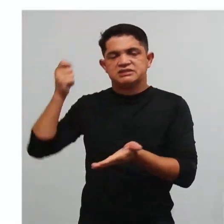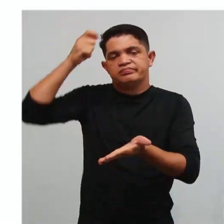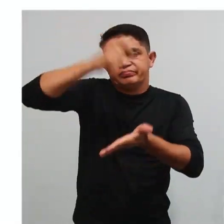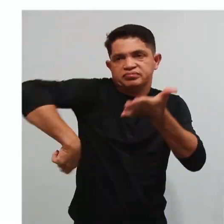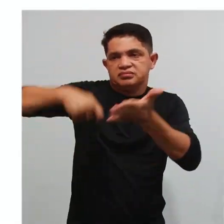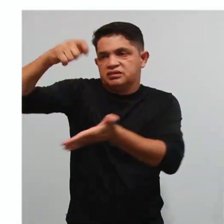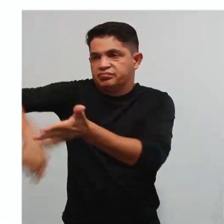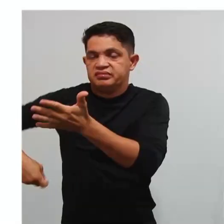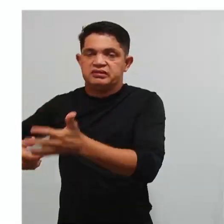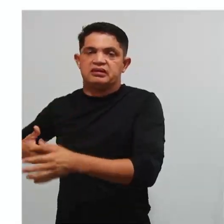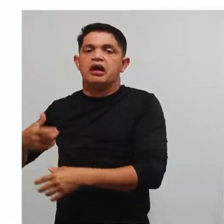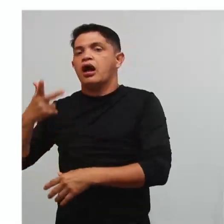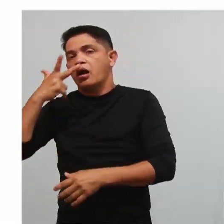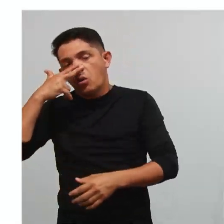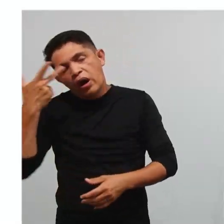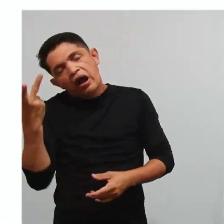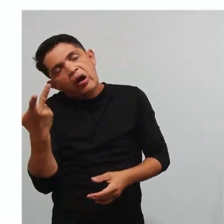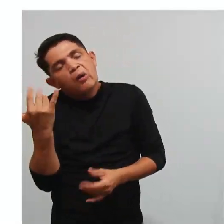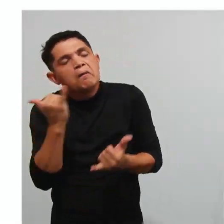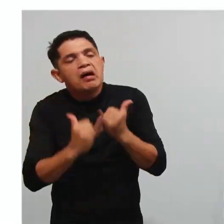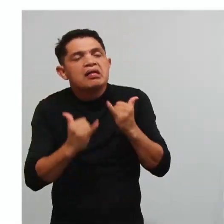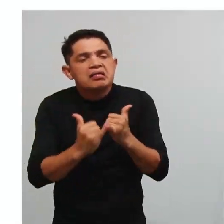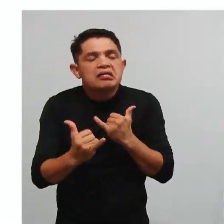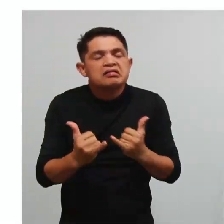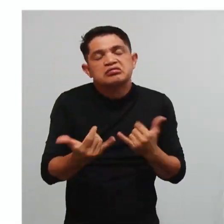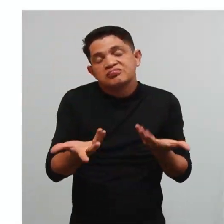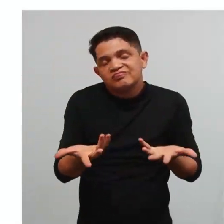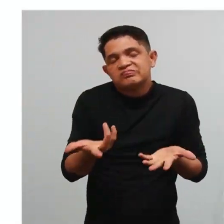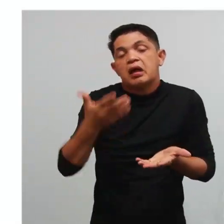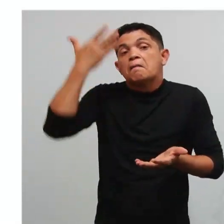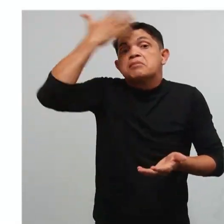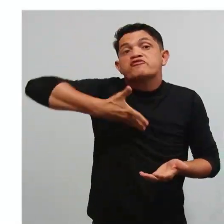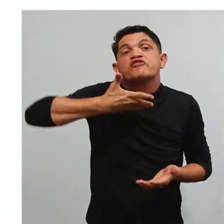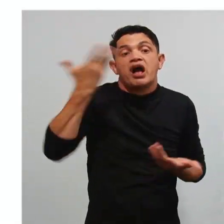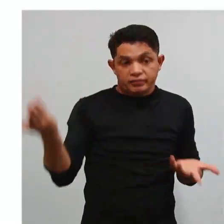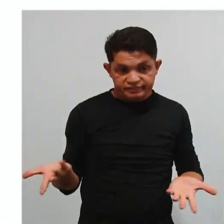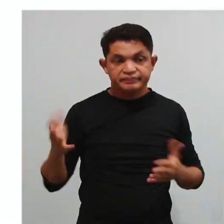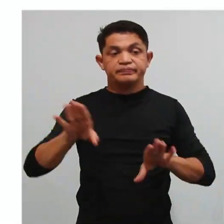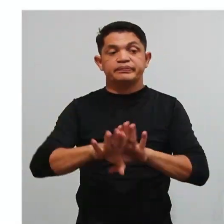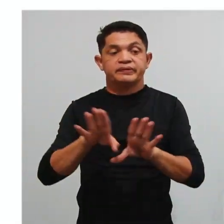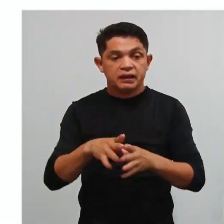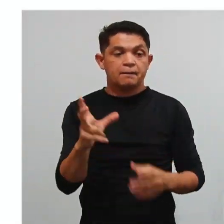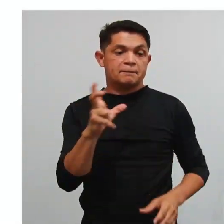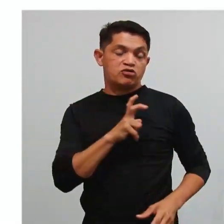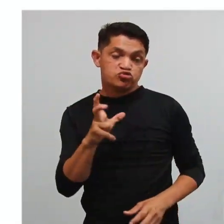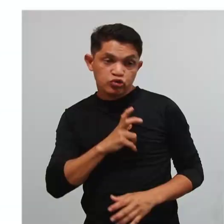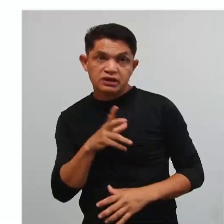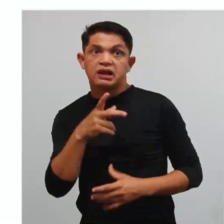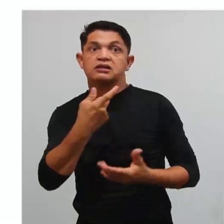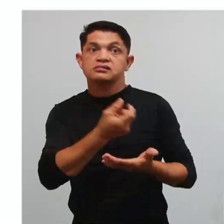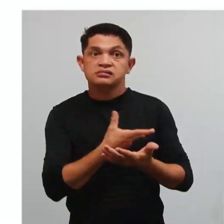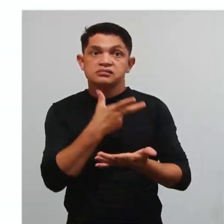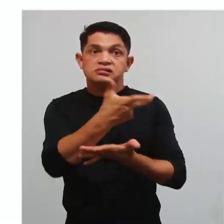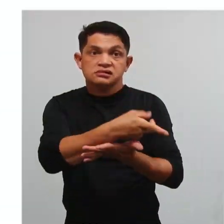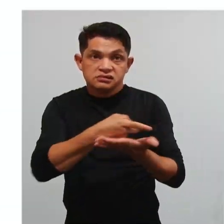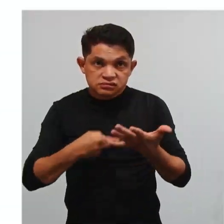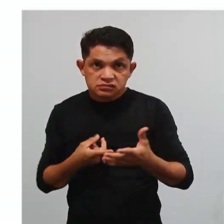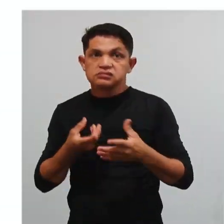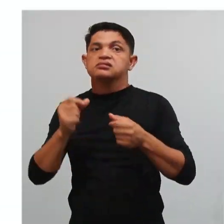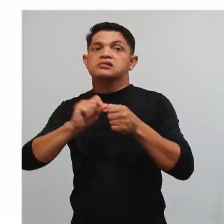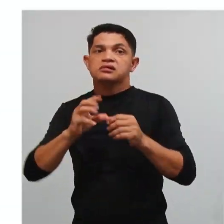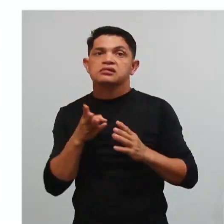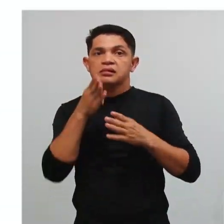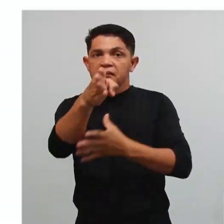eu disse, olha, tem aqui a ressalva, né? Omitir em documento público ou particular declaração de que deveria constar nele ou